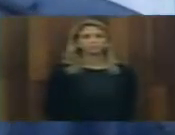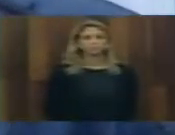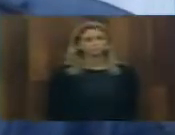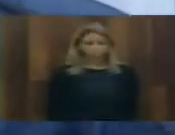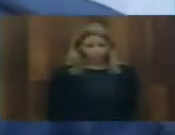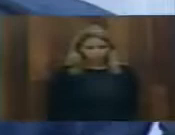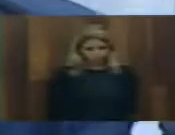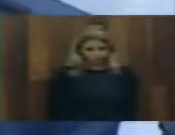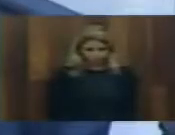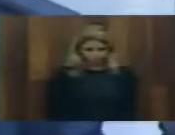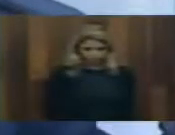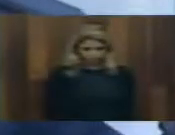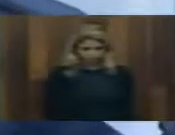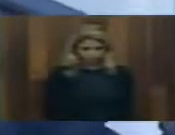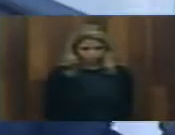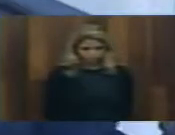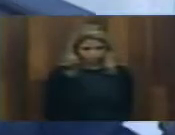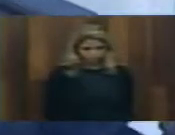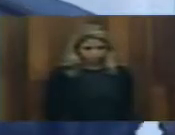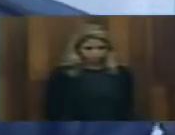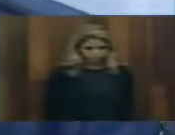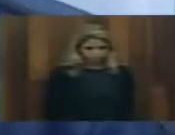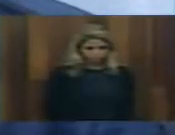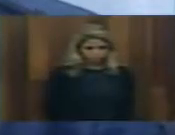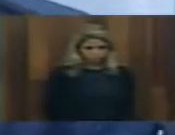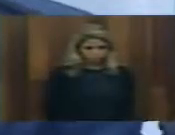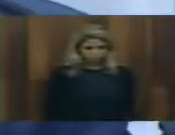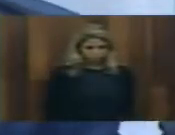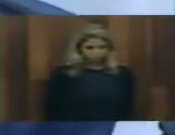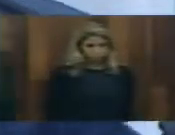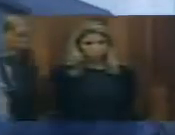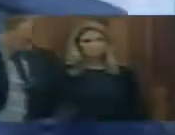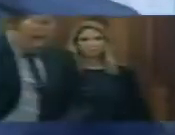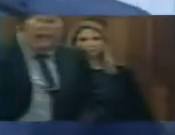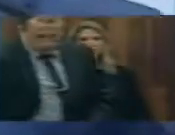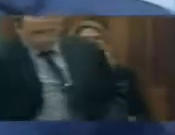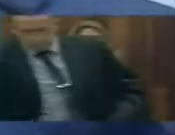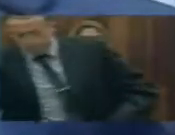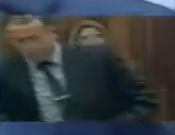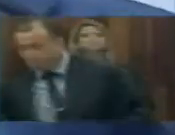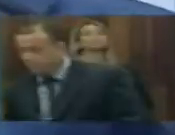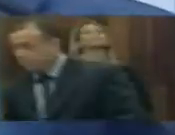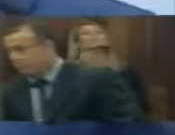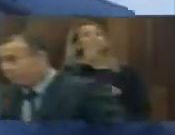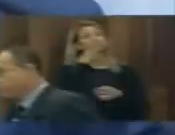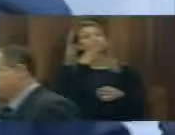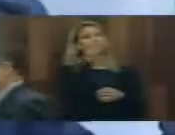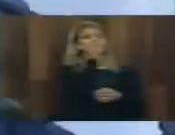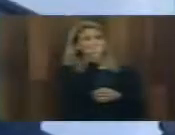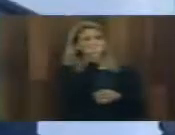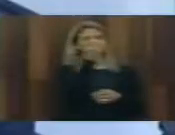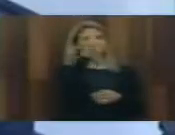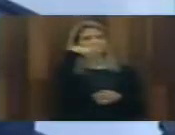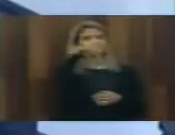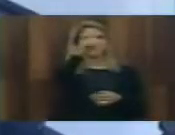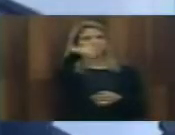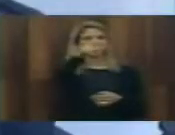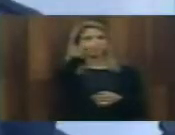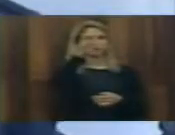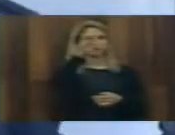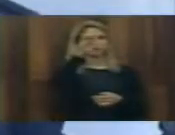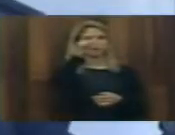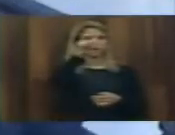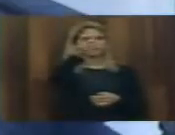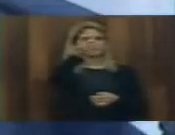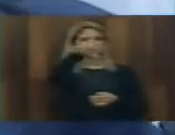Para finalizar, senhor presidente, ainda falando sobre ditados populares, a única forma da gente imaginar essa movimentação